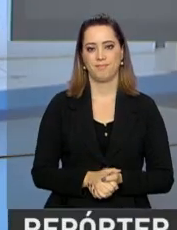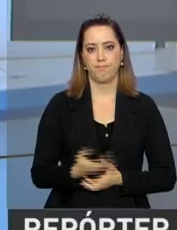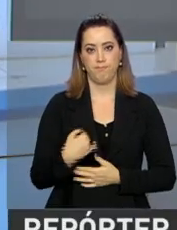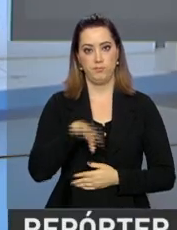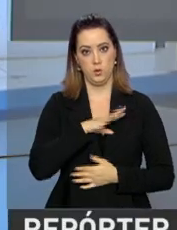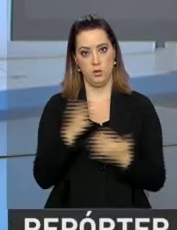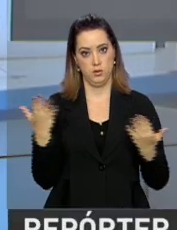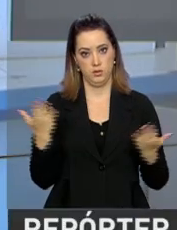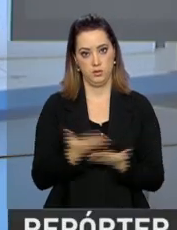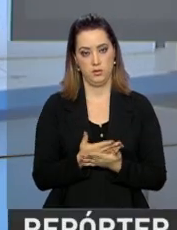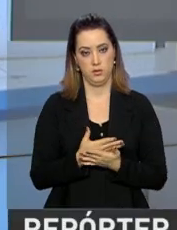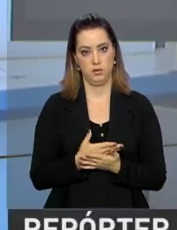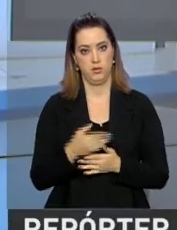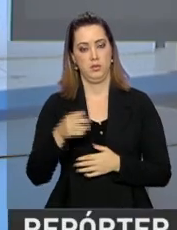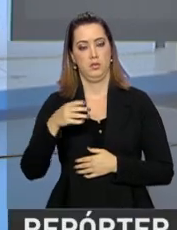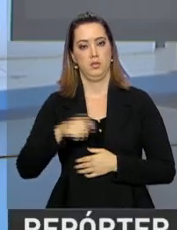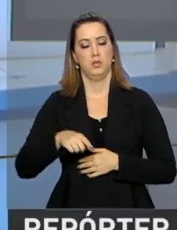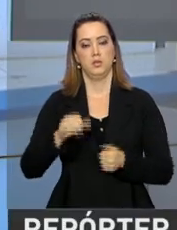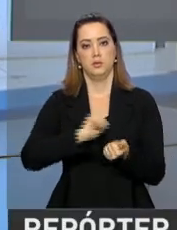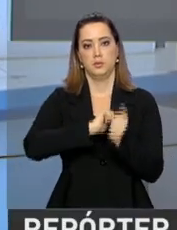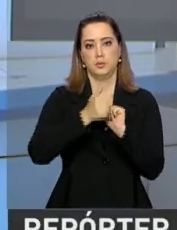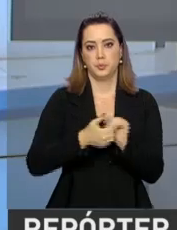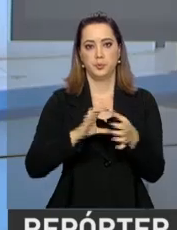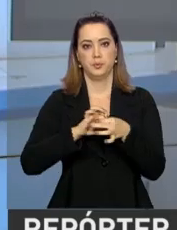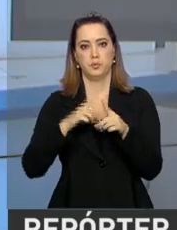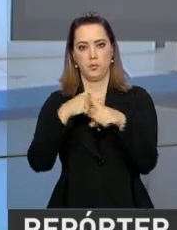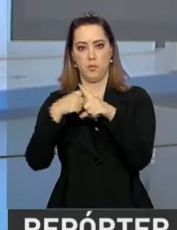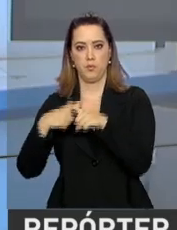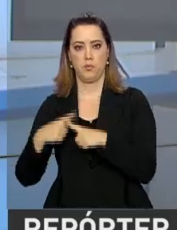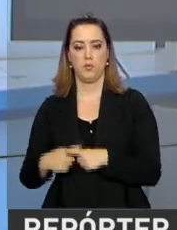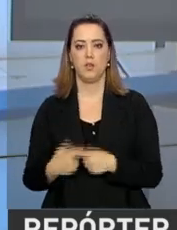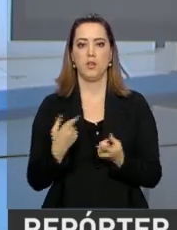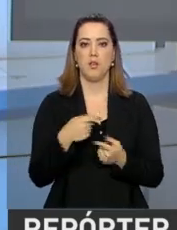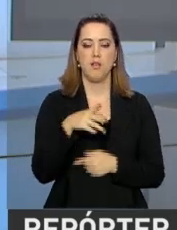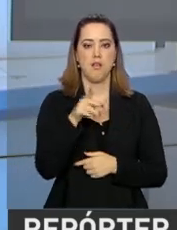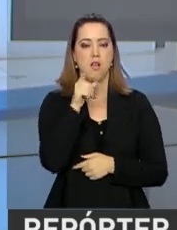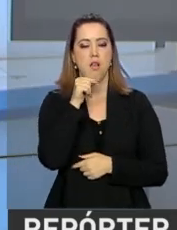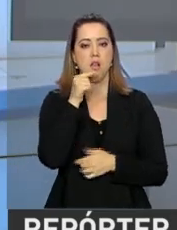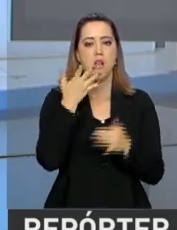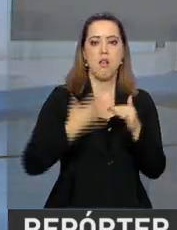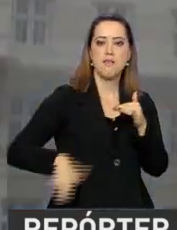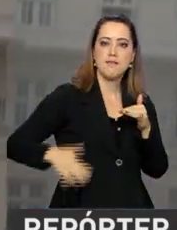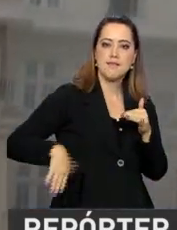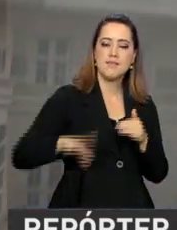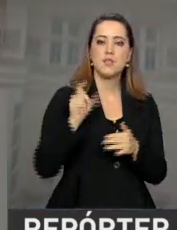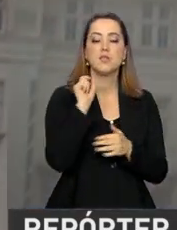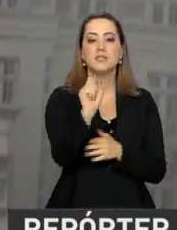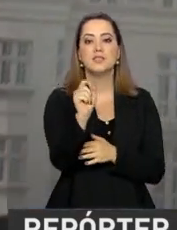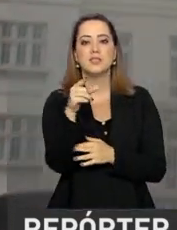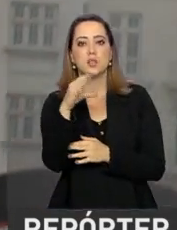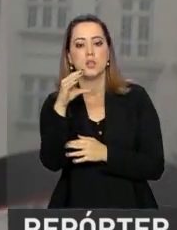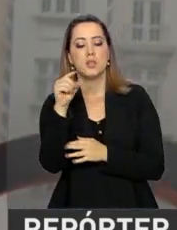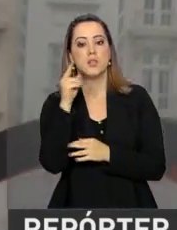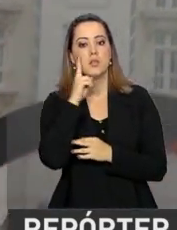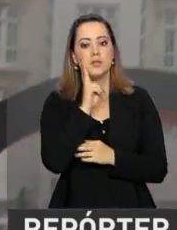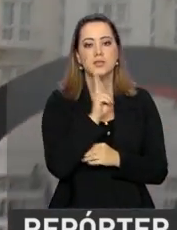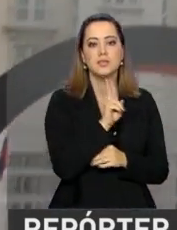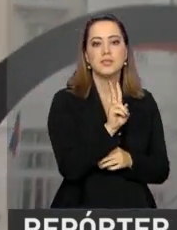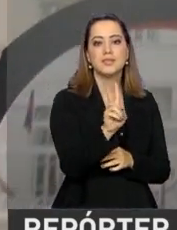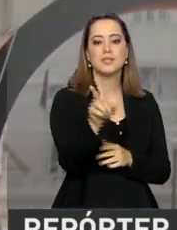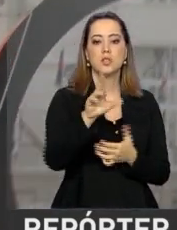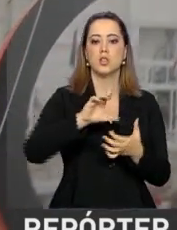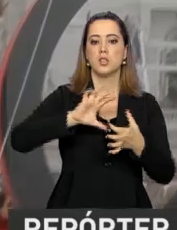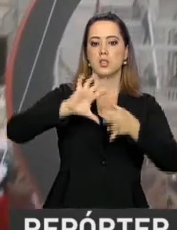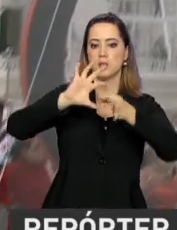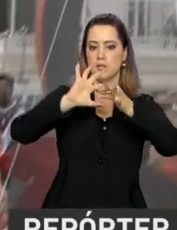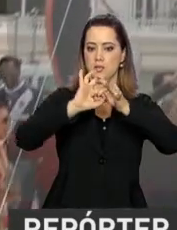falar dos Jogos Rio 2016 que estão chegando? A praia mais famosa do Brasil está agora com o toque olímpico. Foi instalado nas areias de